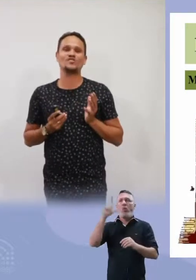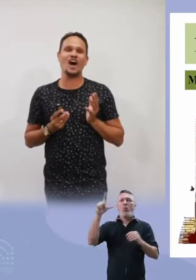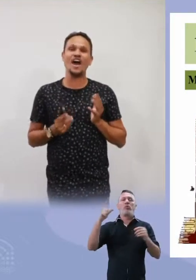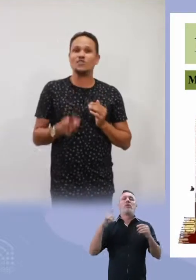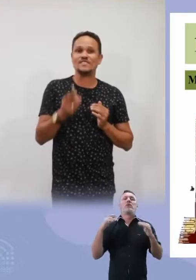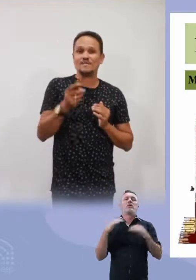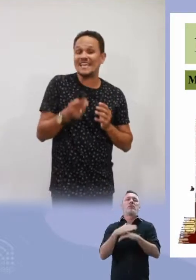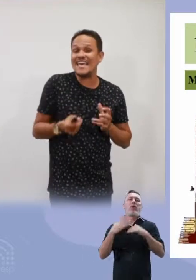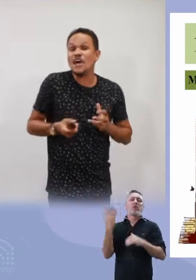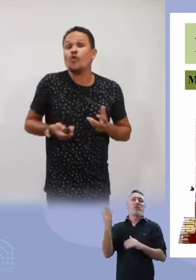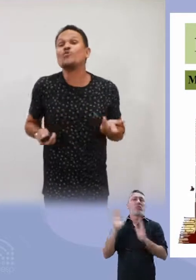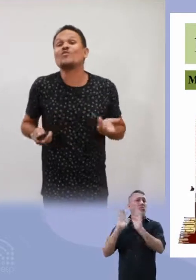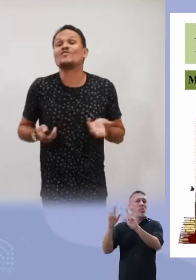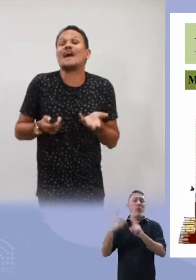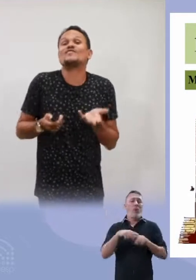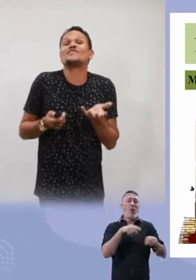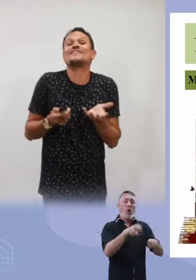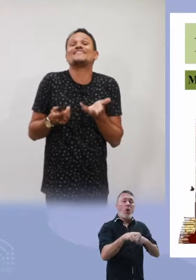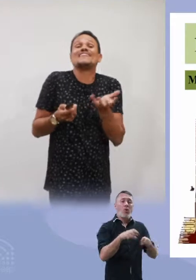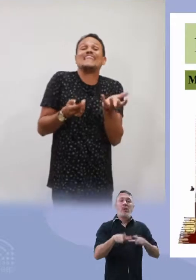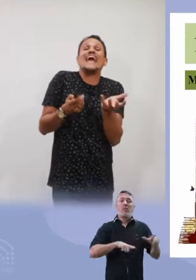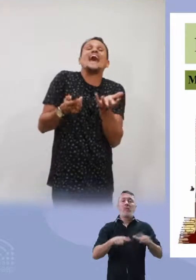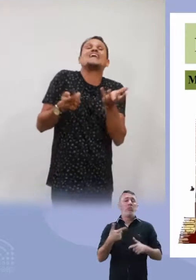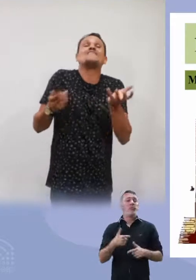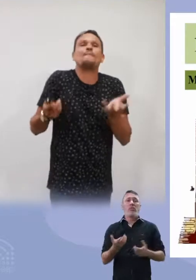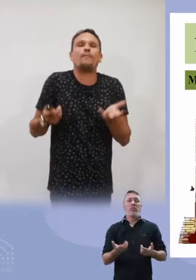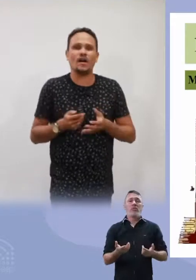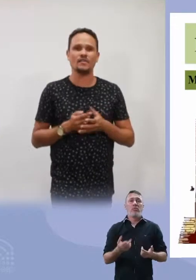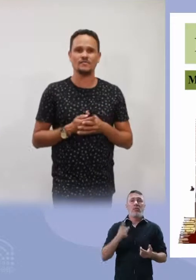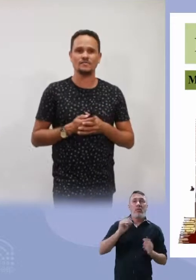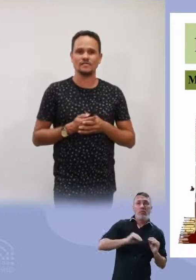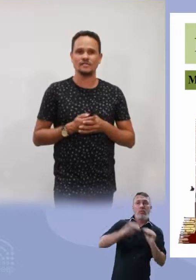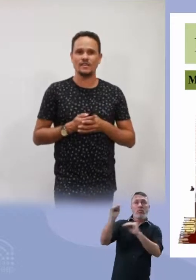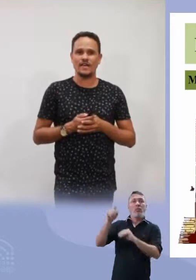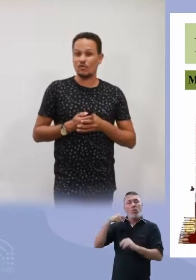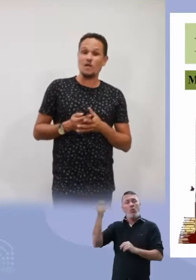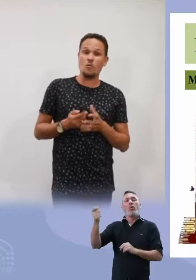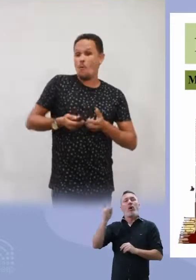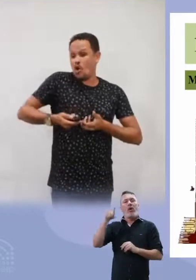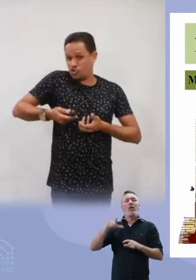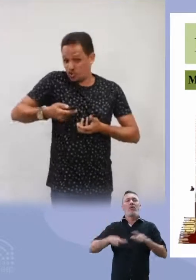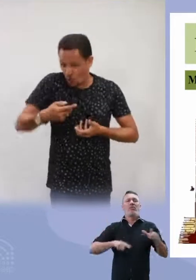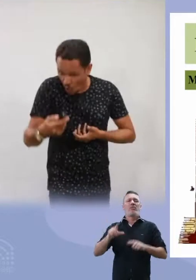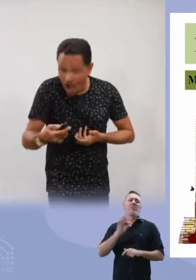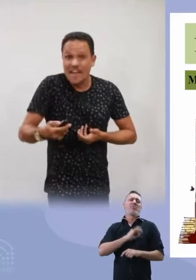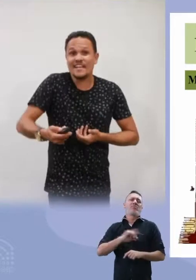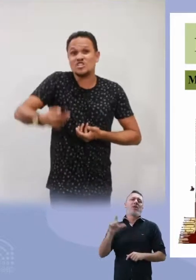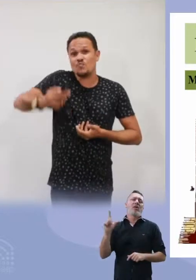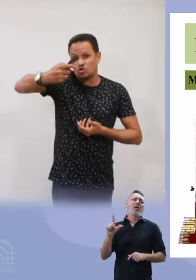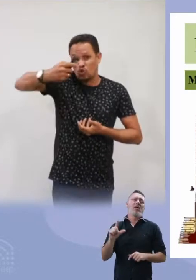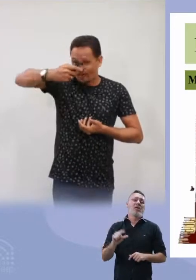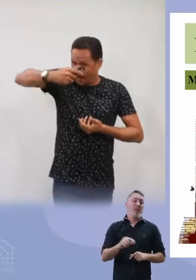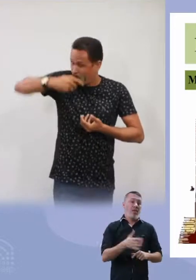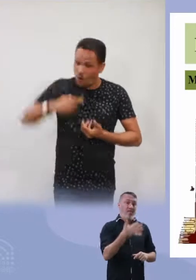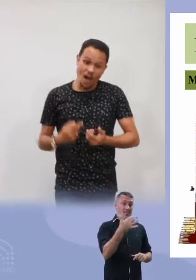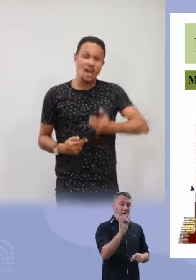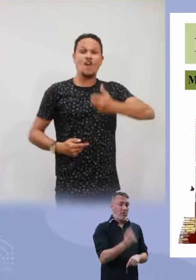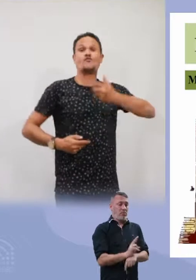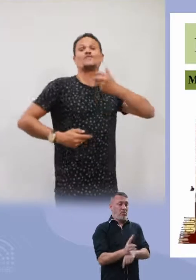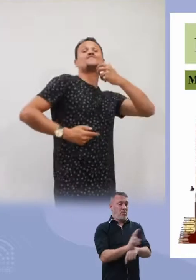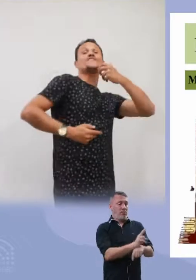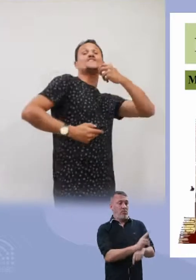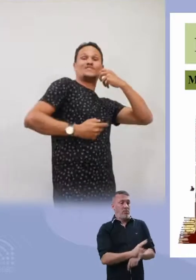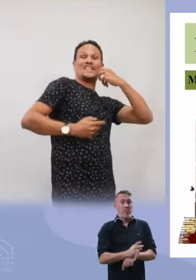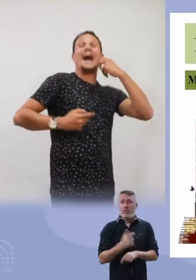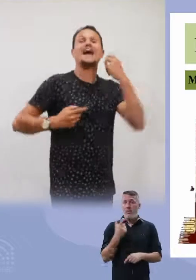Olha só, nós temos aí chamado tear a vapor. Eu tenho um motor, neste motor a vapor, eu